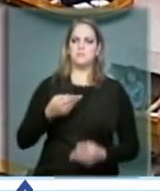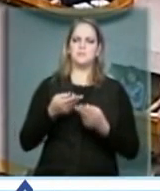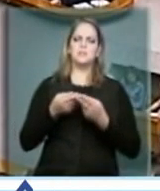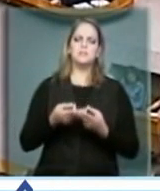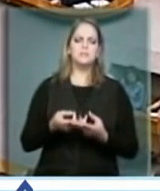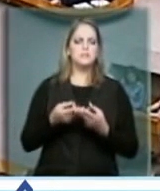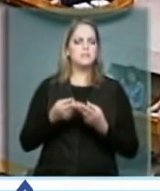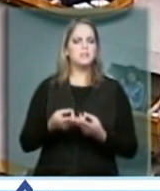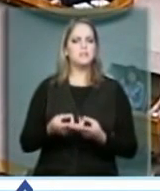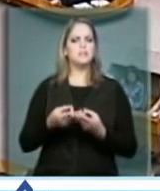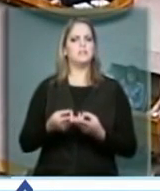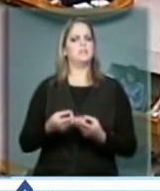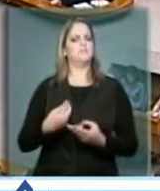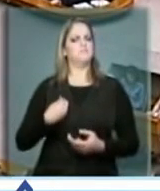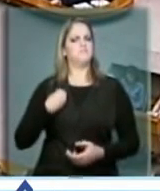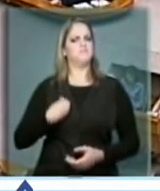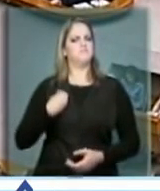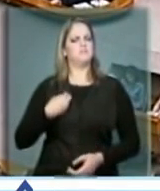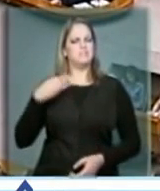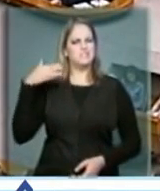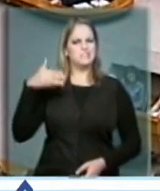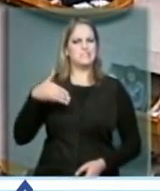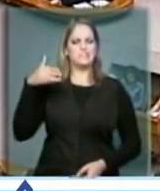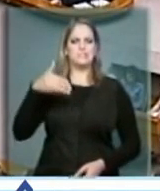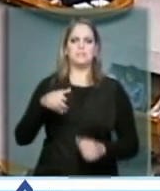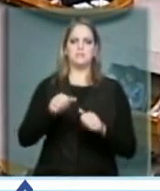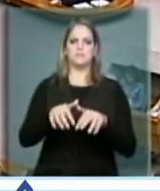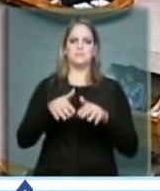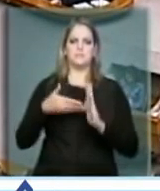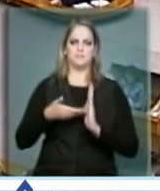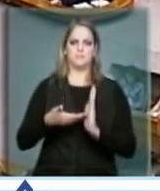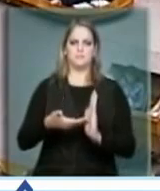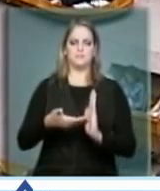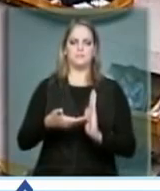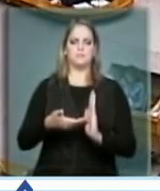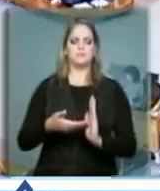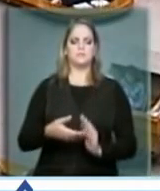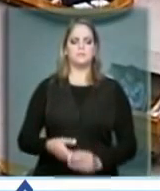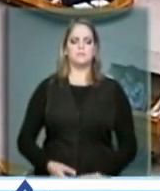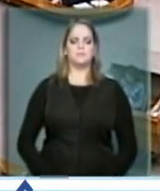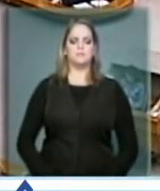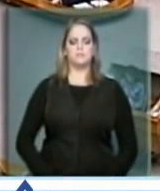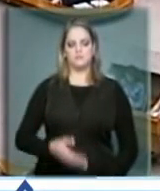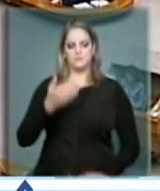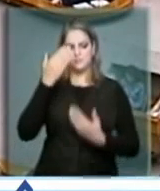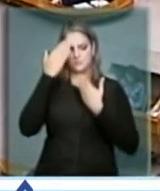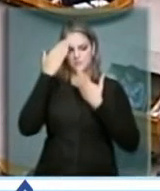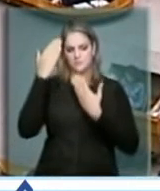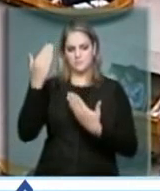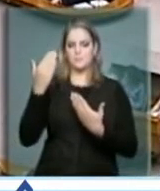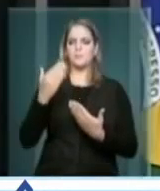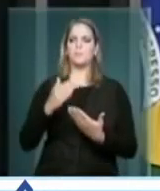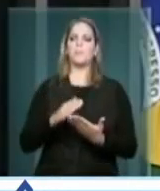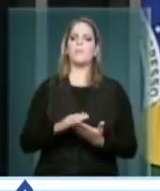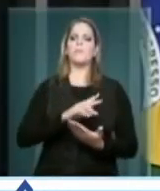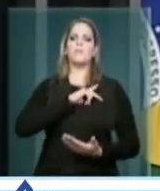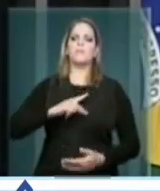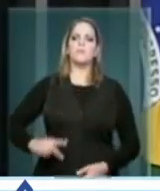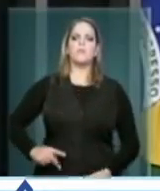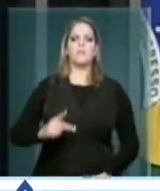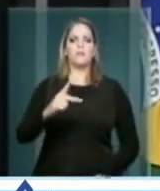sua presença constante aqui no plenário e nesta casa. Muito obrigado. Senhor presidente Policarpo,